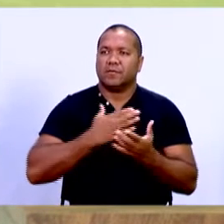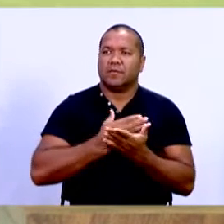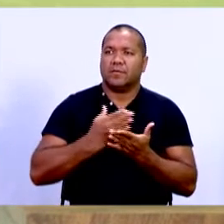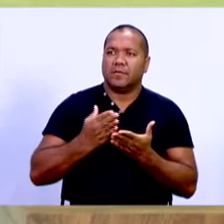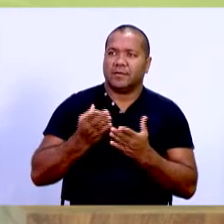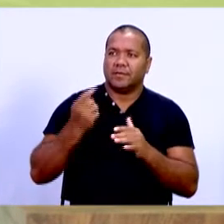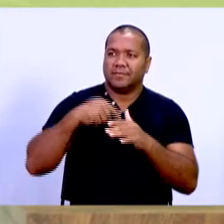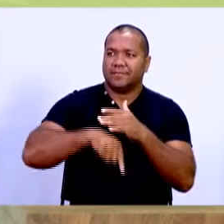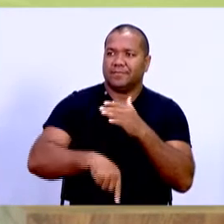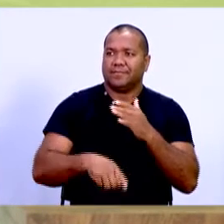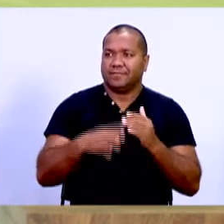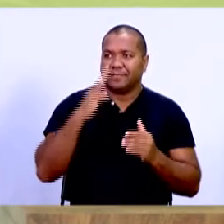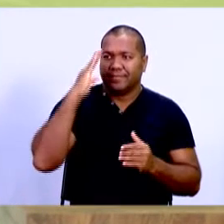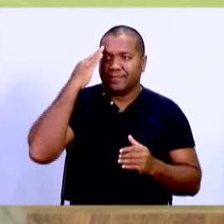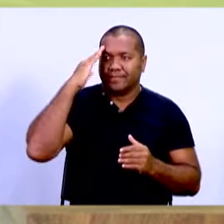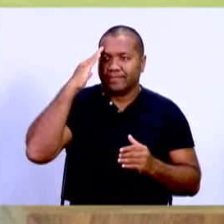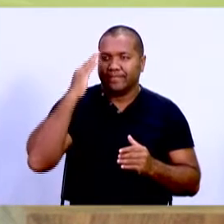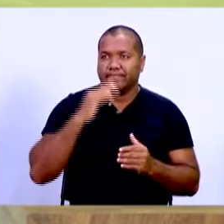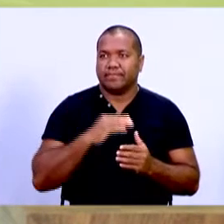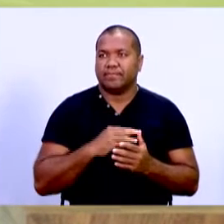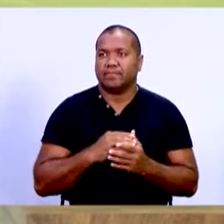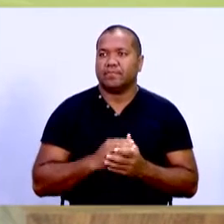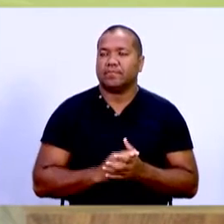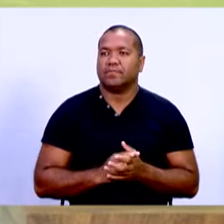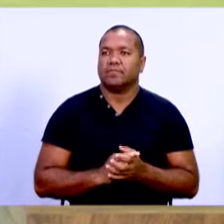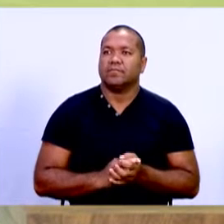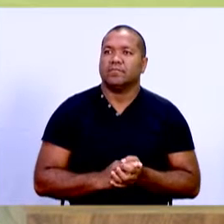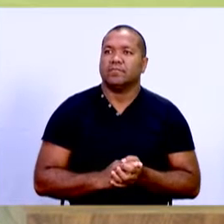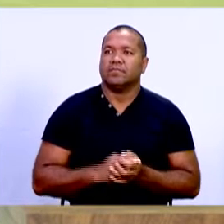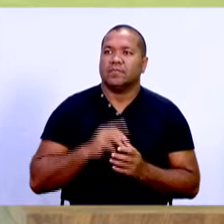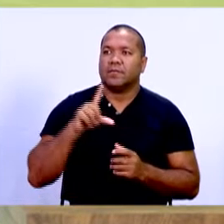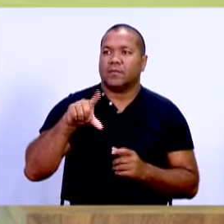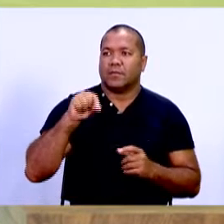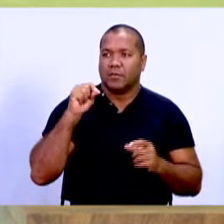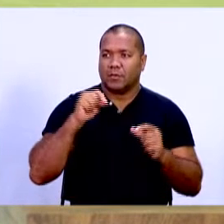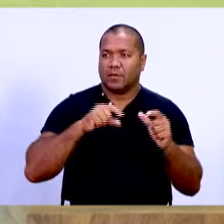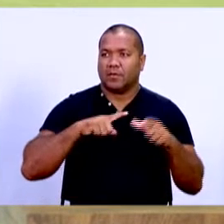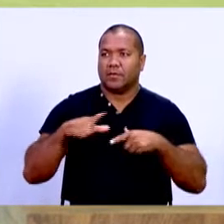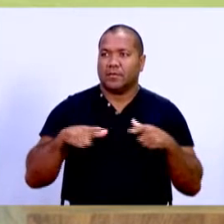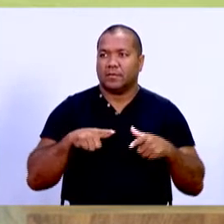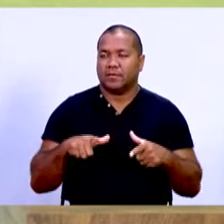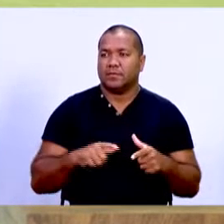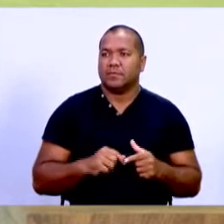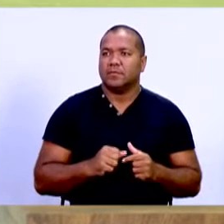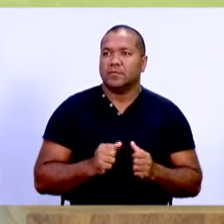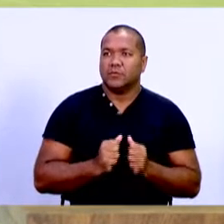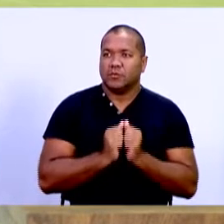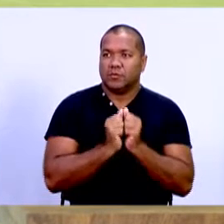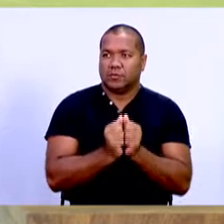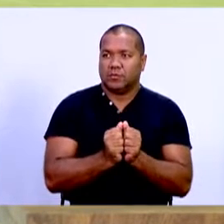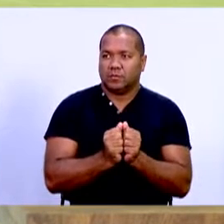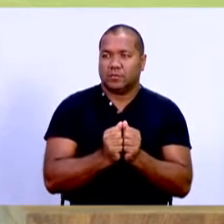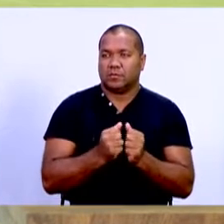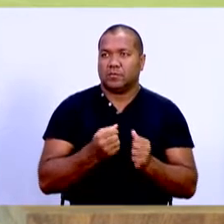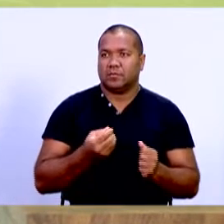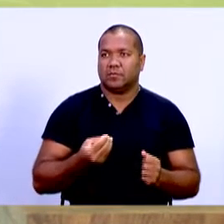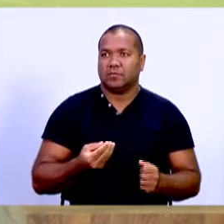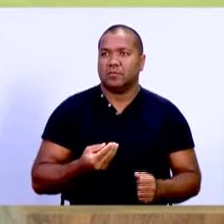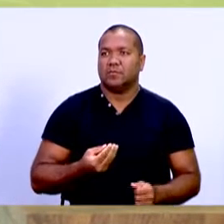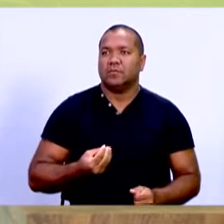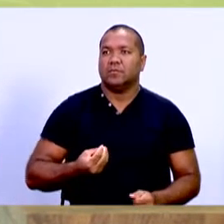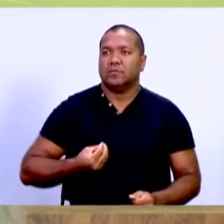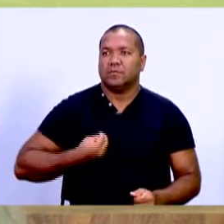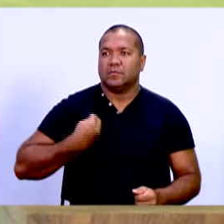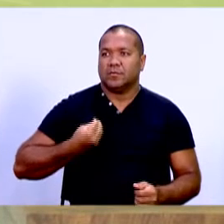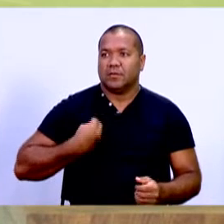aprofundar, a ter um conhecimento mais específico na área que você escolheu para atuar. Junto comigo estarei fazendo a